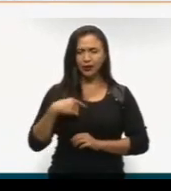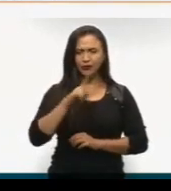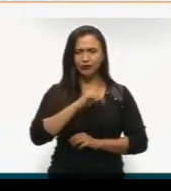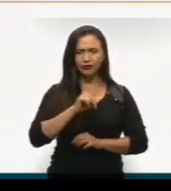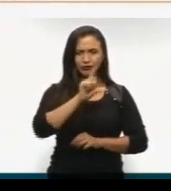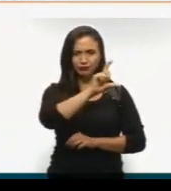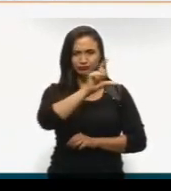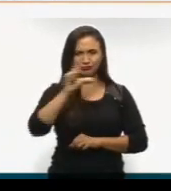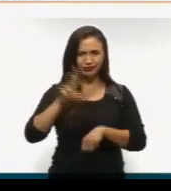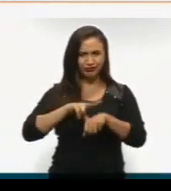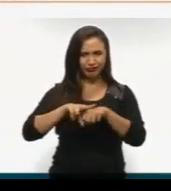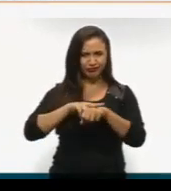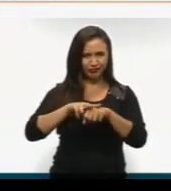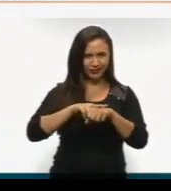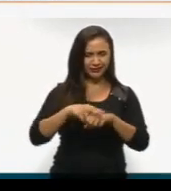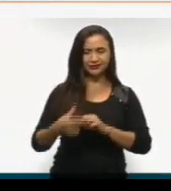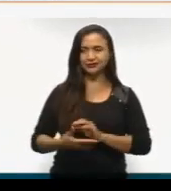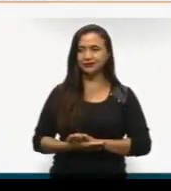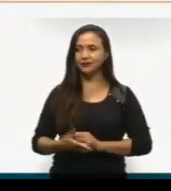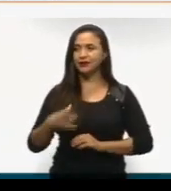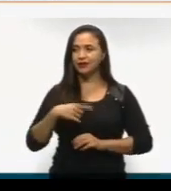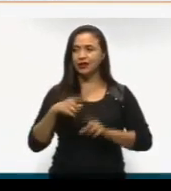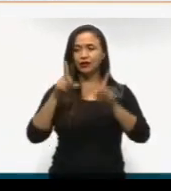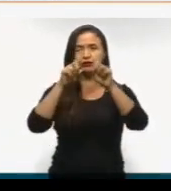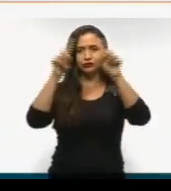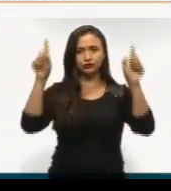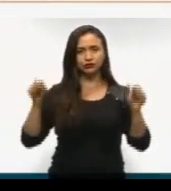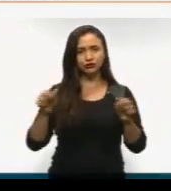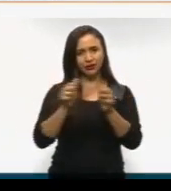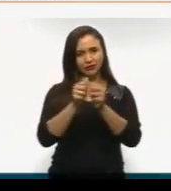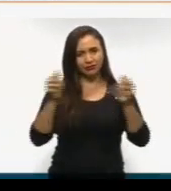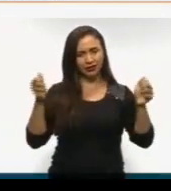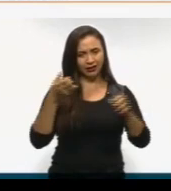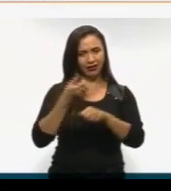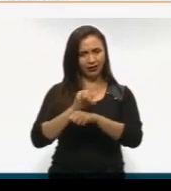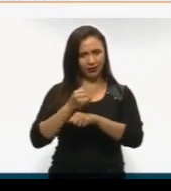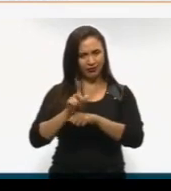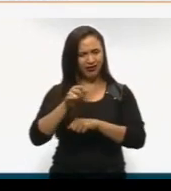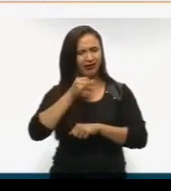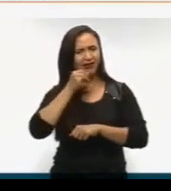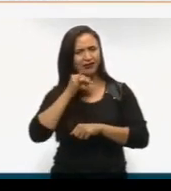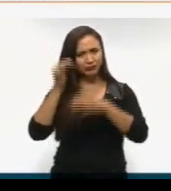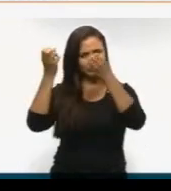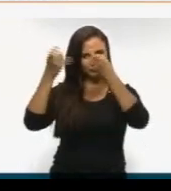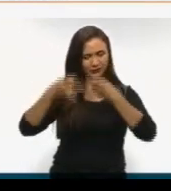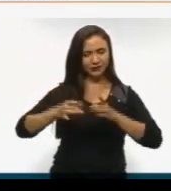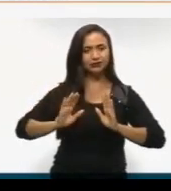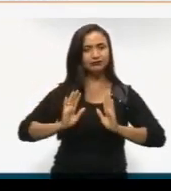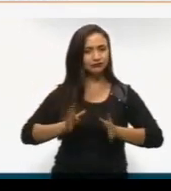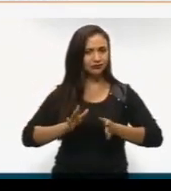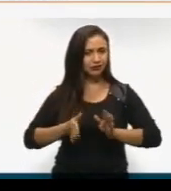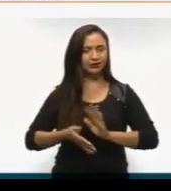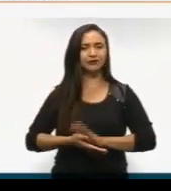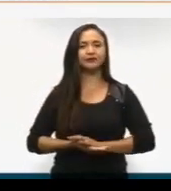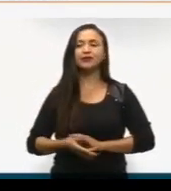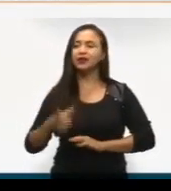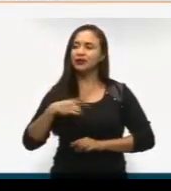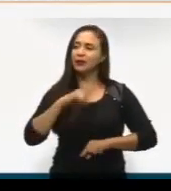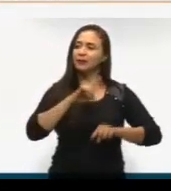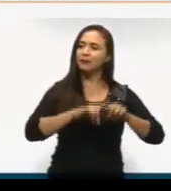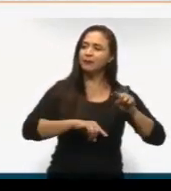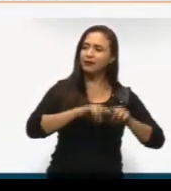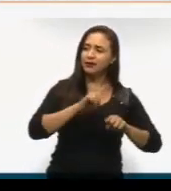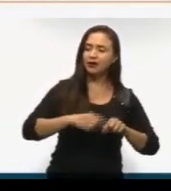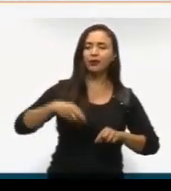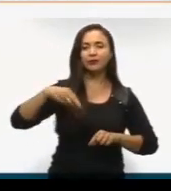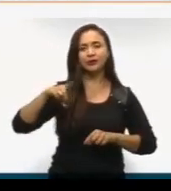aqui de verde. Janela de alumínio de correr de 4 folhas é aquele exemplo anterior que a gente viu, tá? Então, ó, equipamento, material e mão